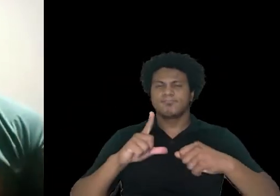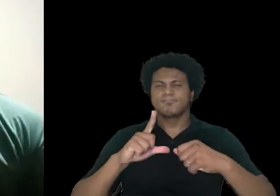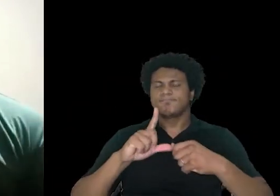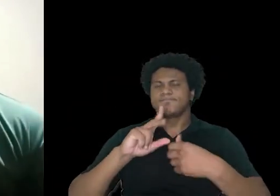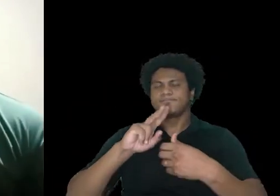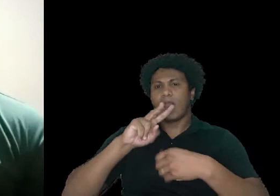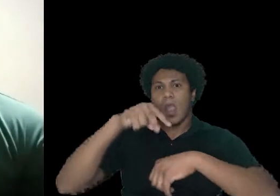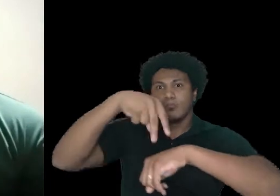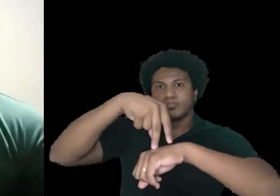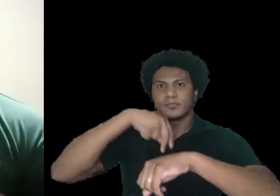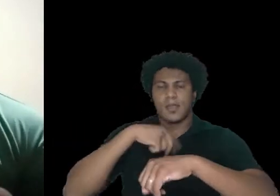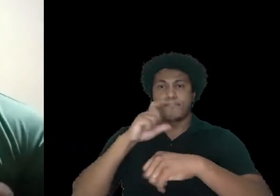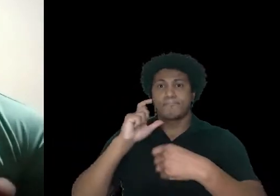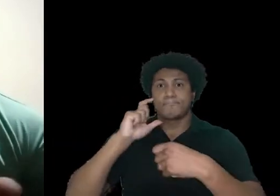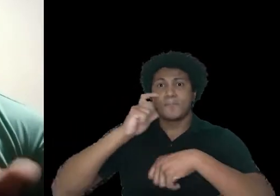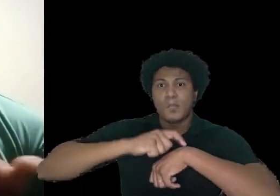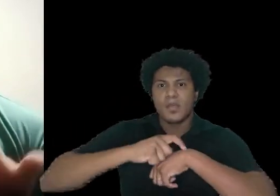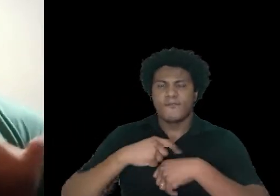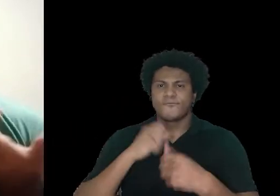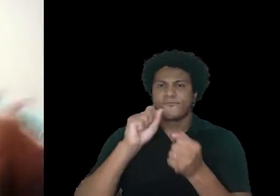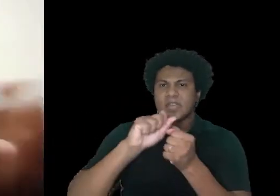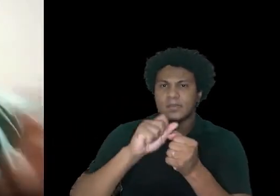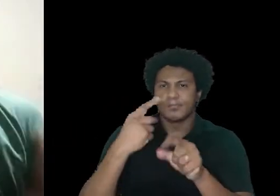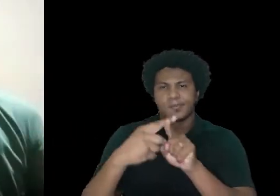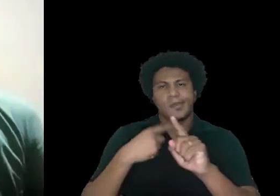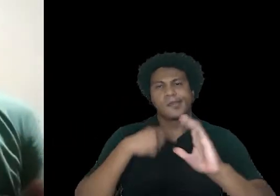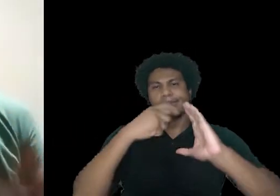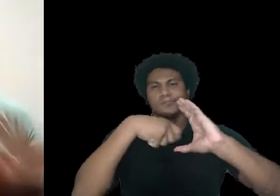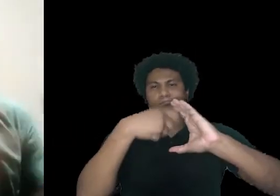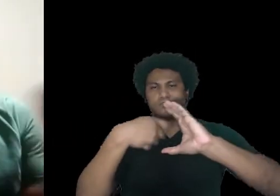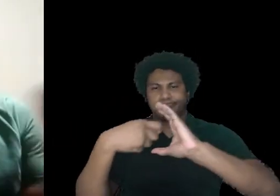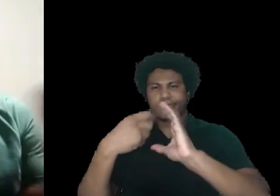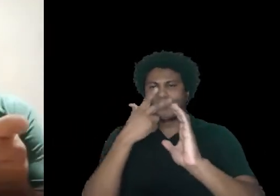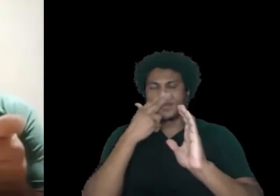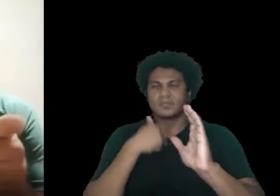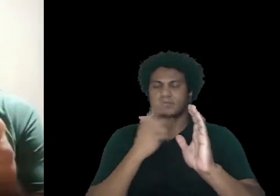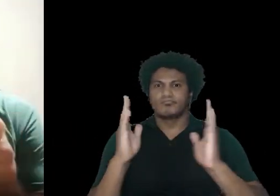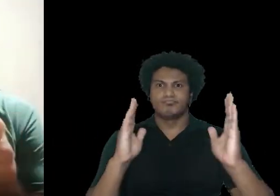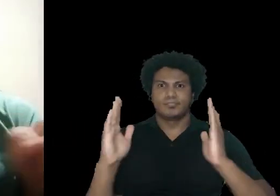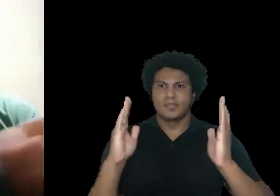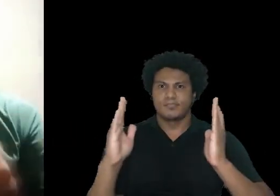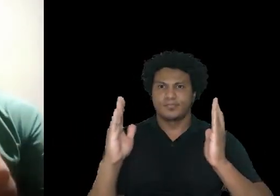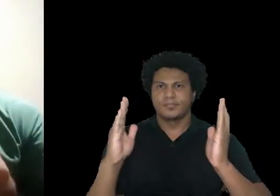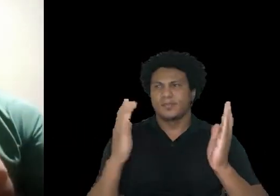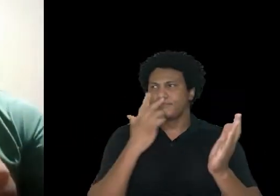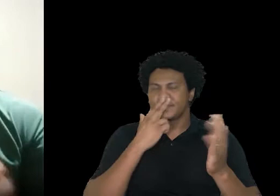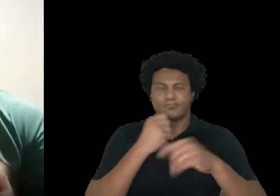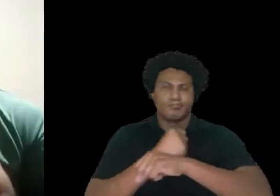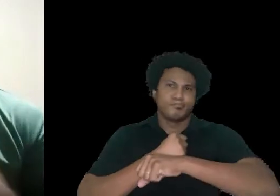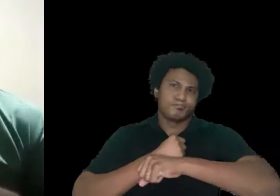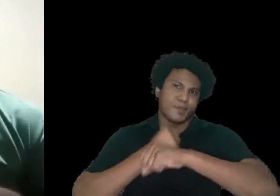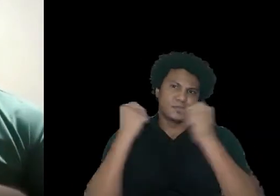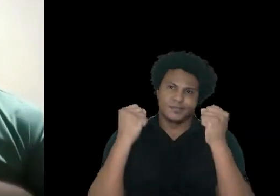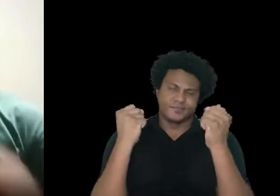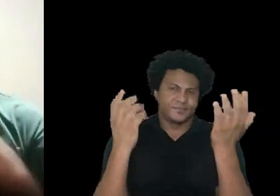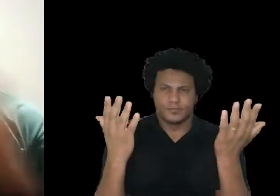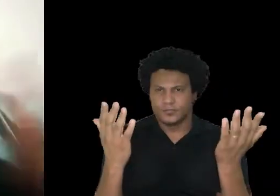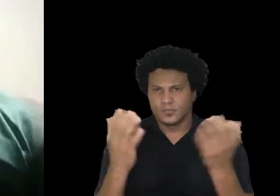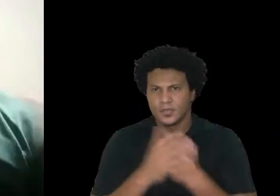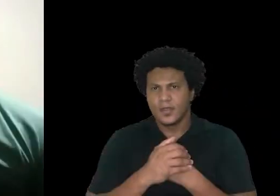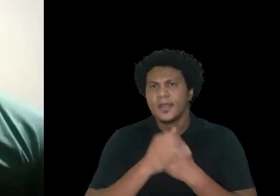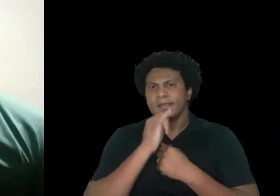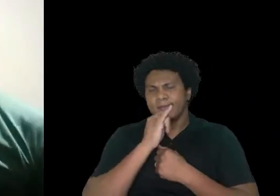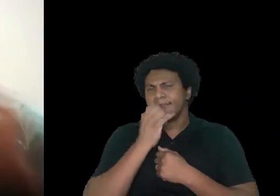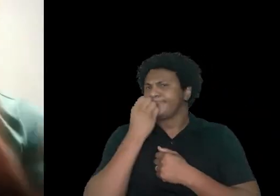cena, o que no momento que eu estava gravando, pelo prazo que nos dão de gravação, era